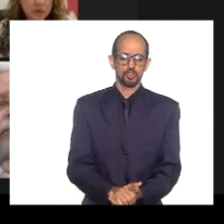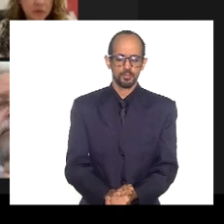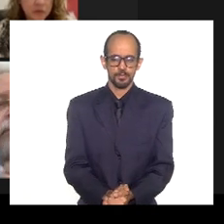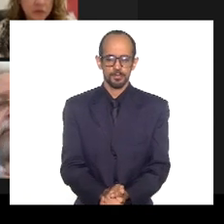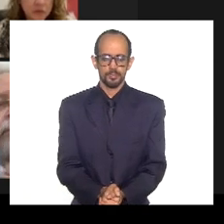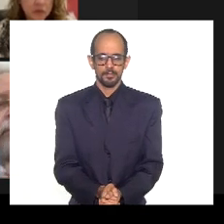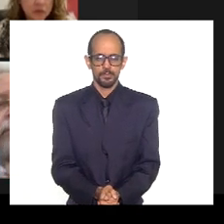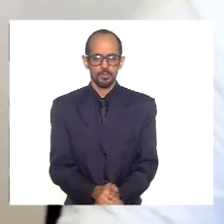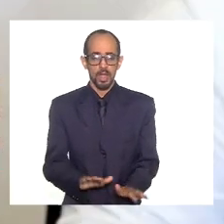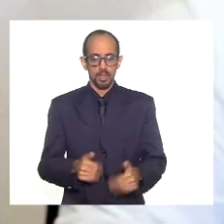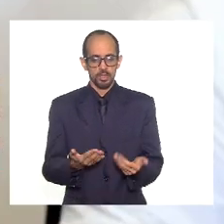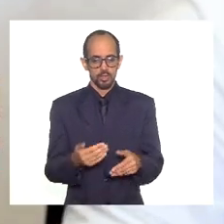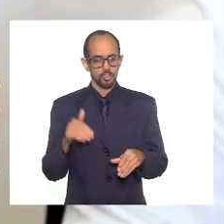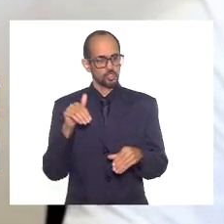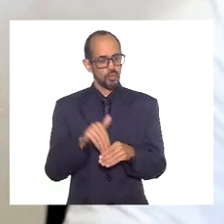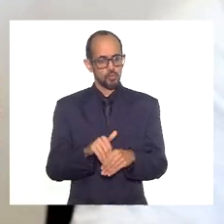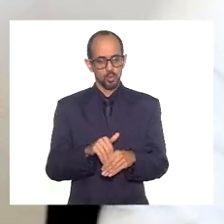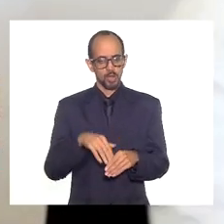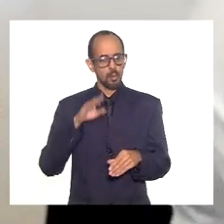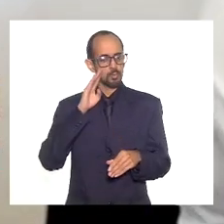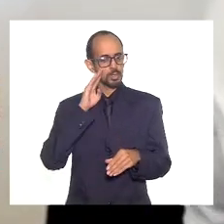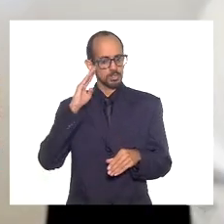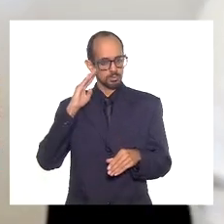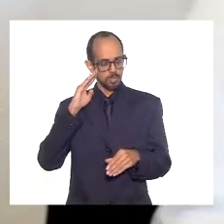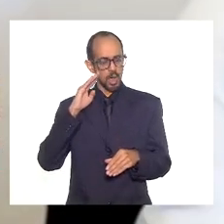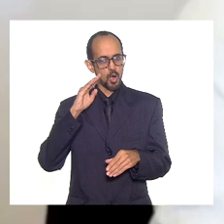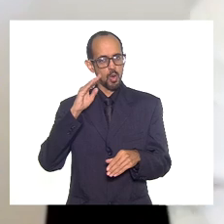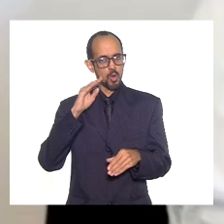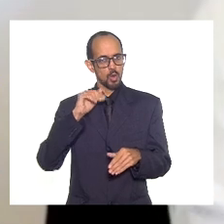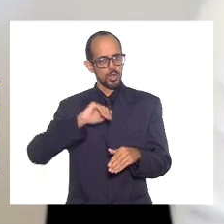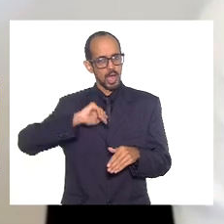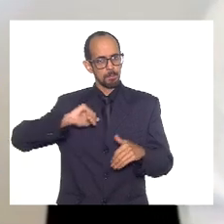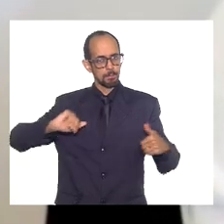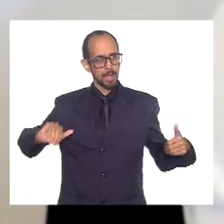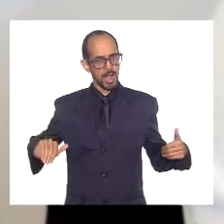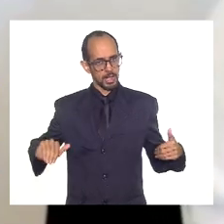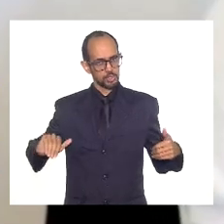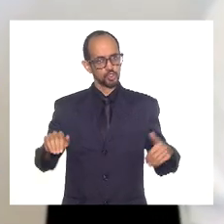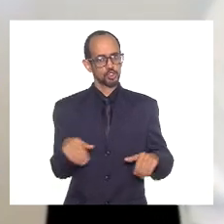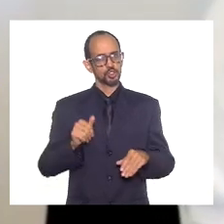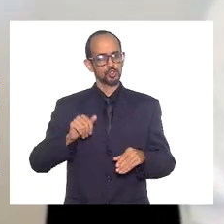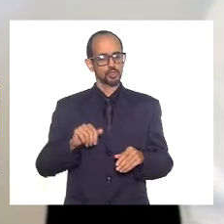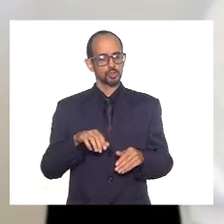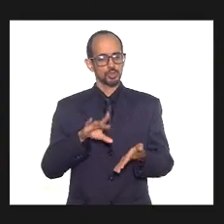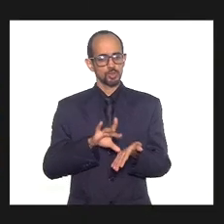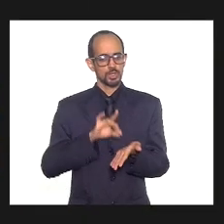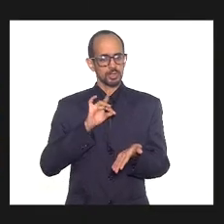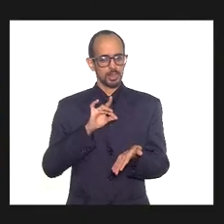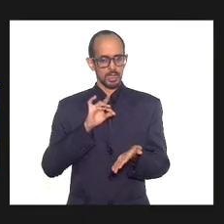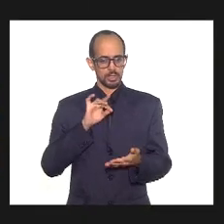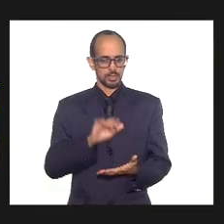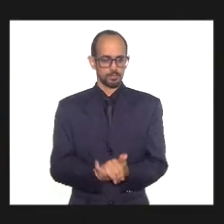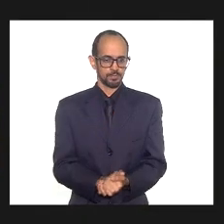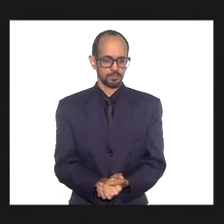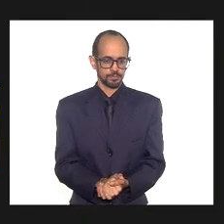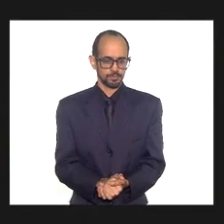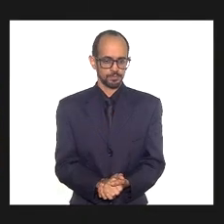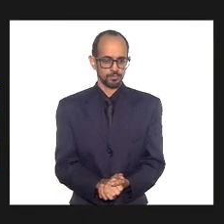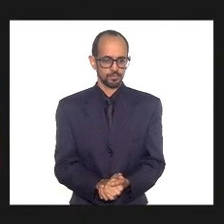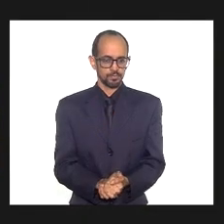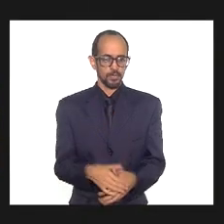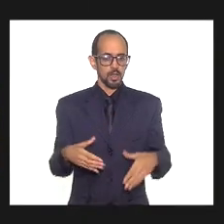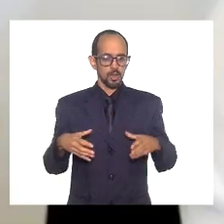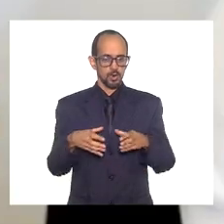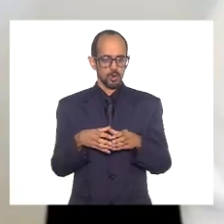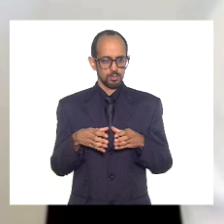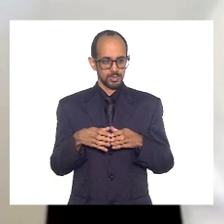nós vamos votar o principal e salvo os destaques, ok? Então... Comissão de Habitação, presidente. Comissão